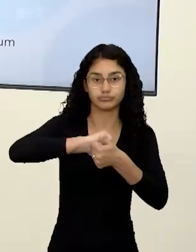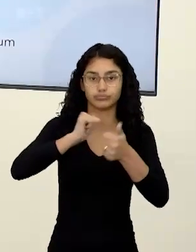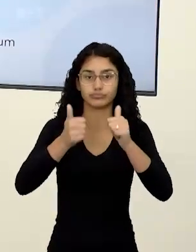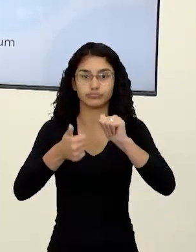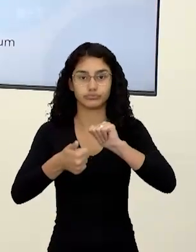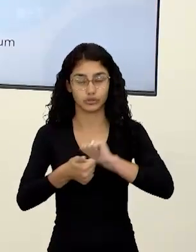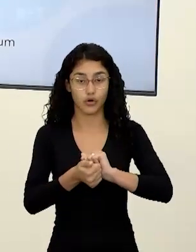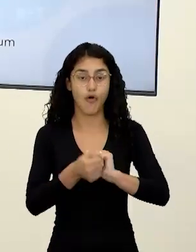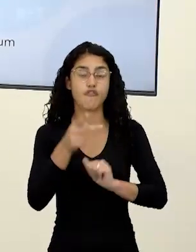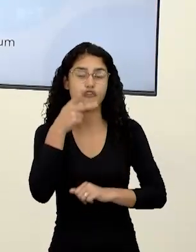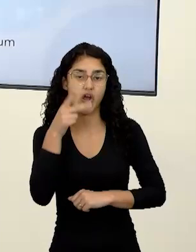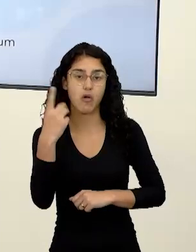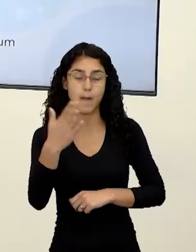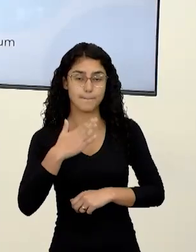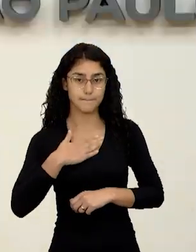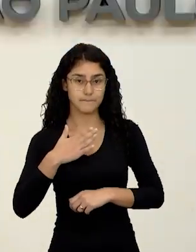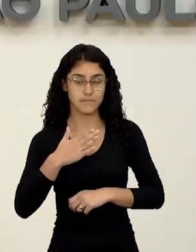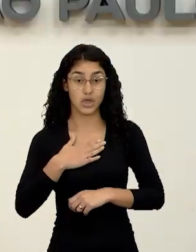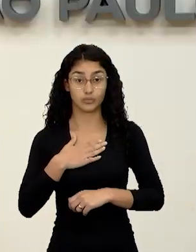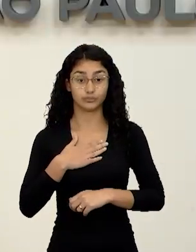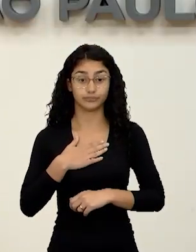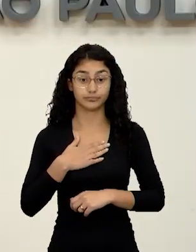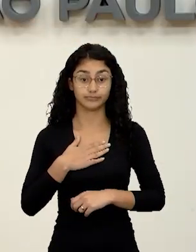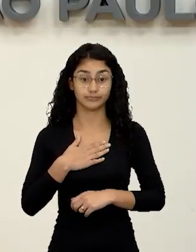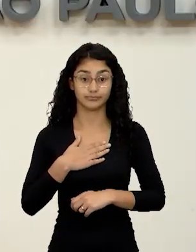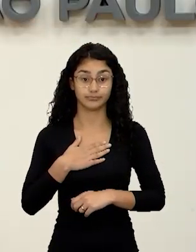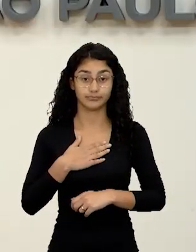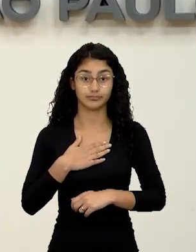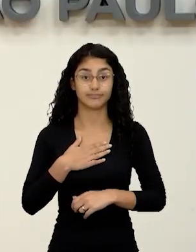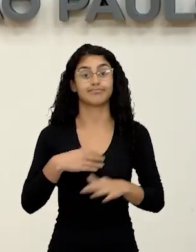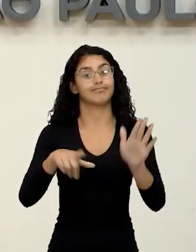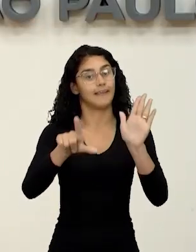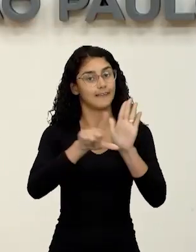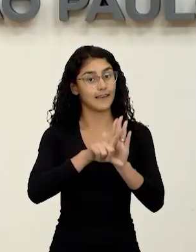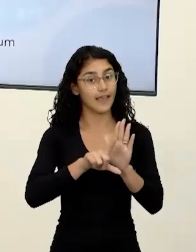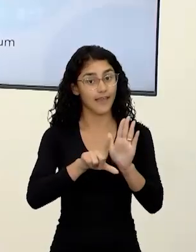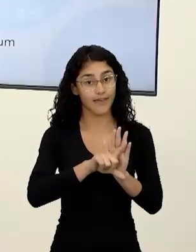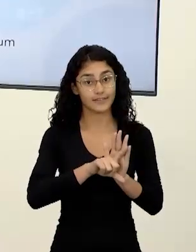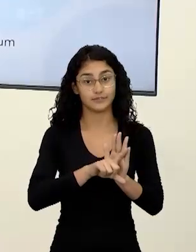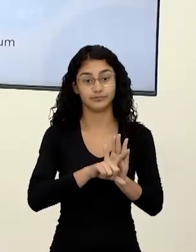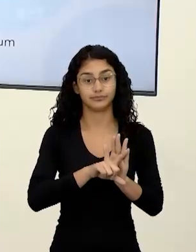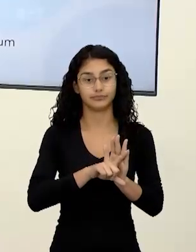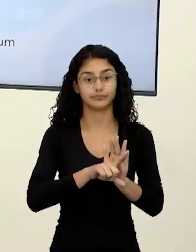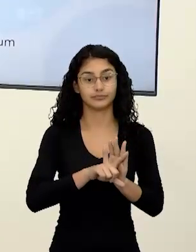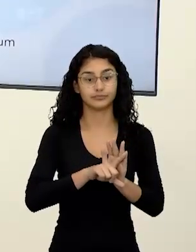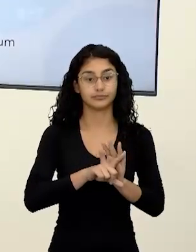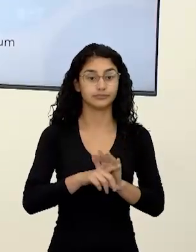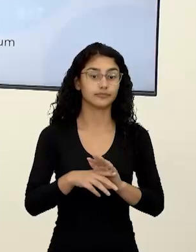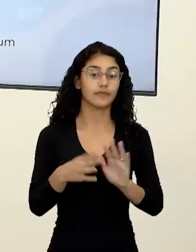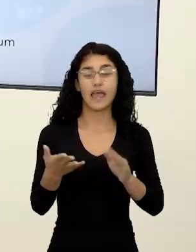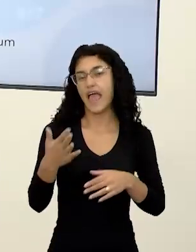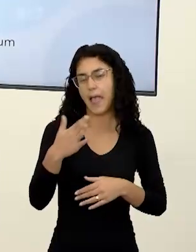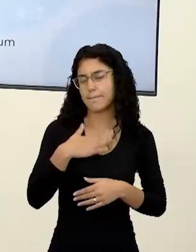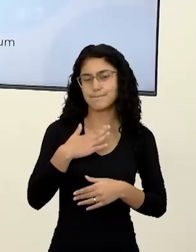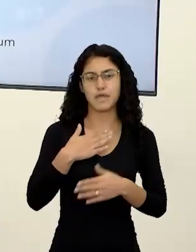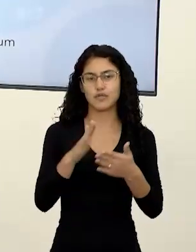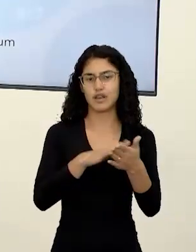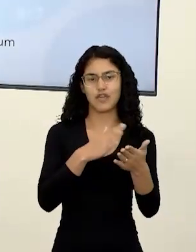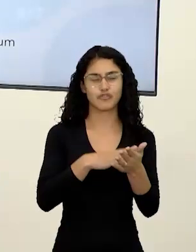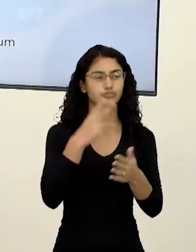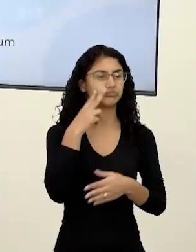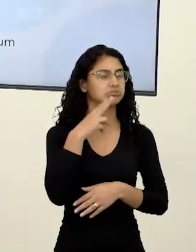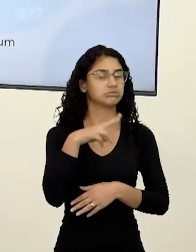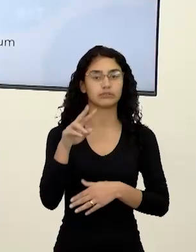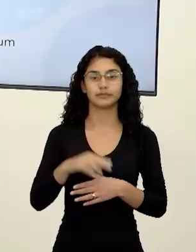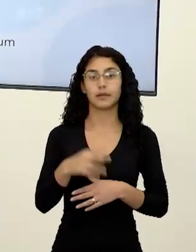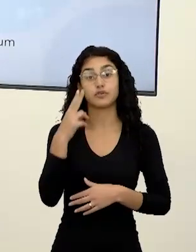cega e falou que era seu. São leis. Tem leis. Você fez a Kátia cega e falou assim, meu, ninguém vai ver. E aí a pessoa vai